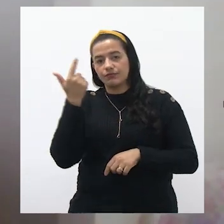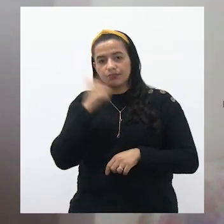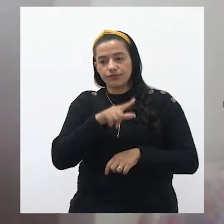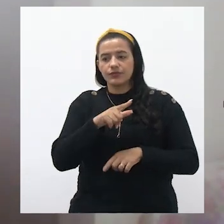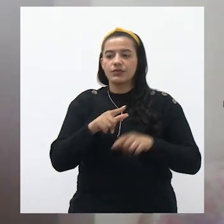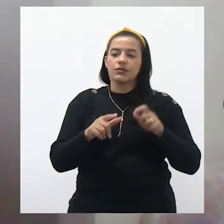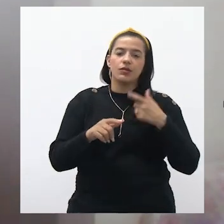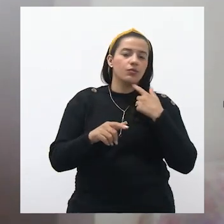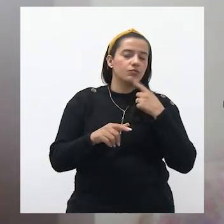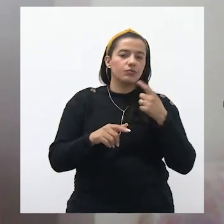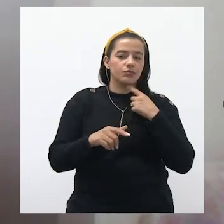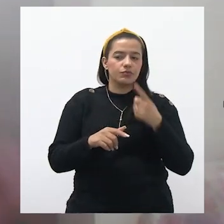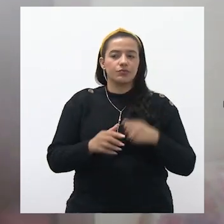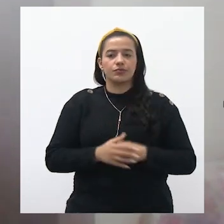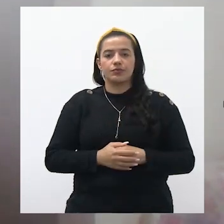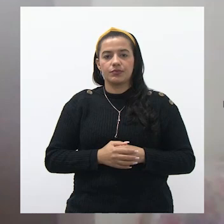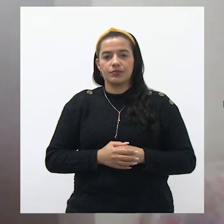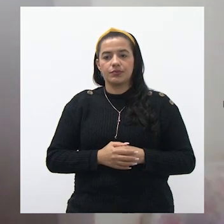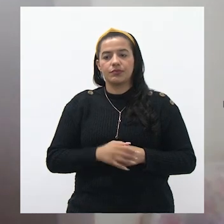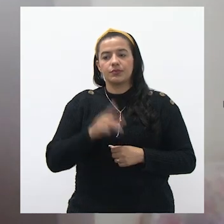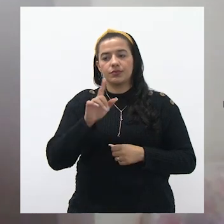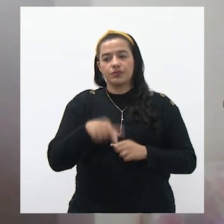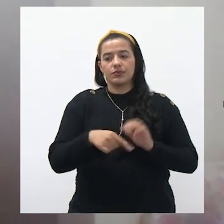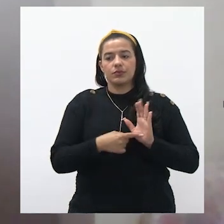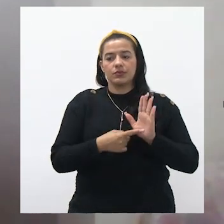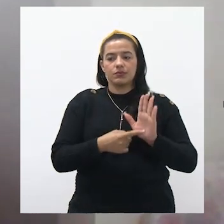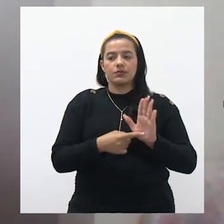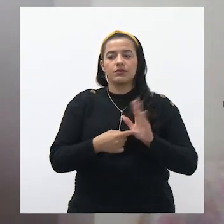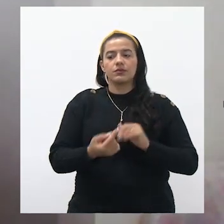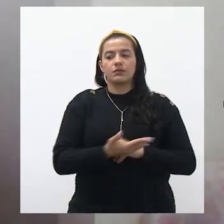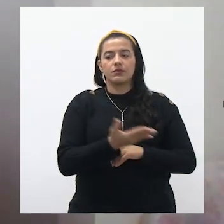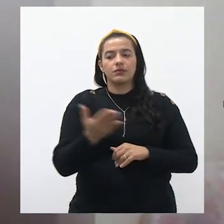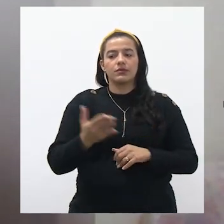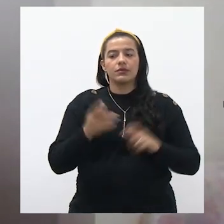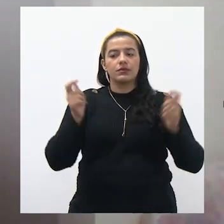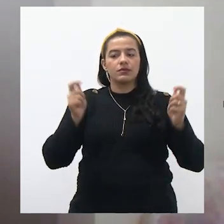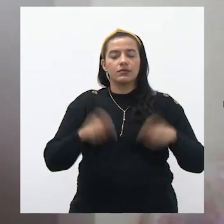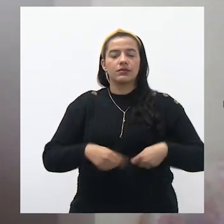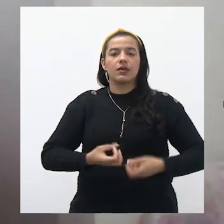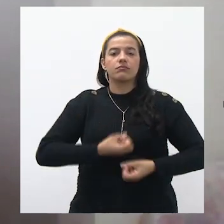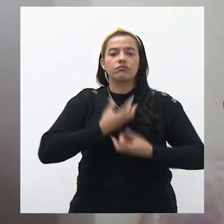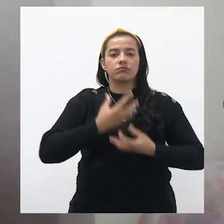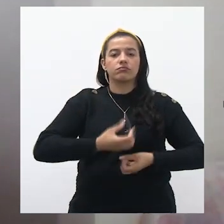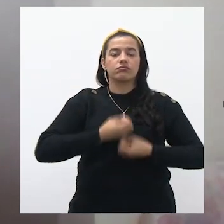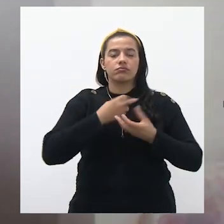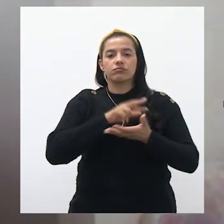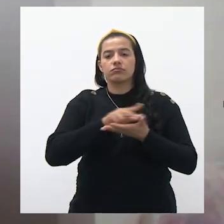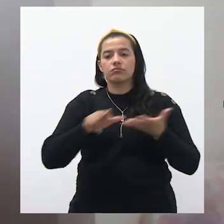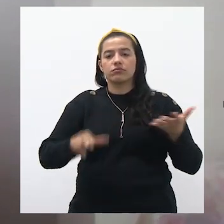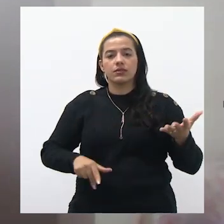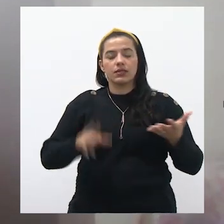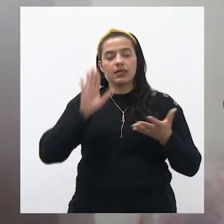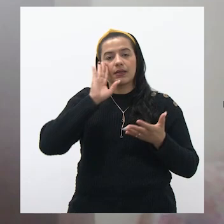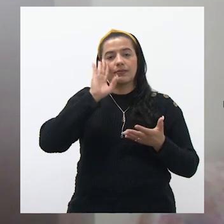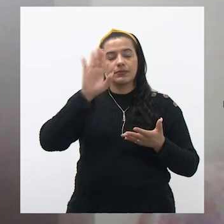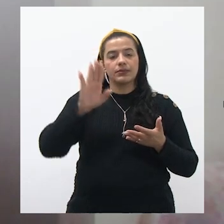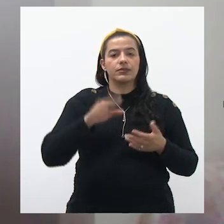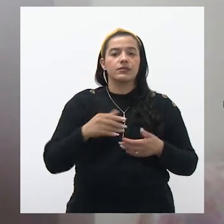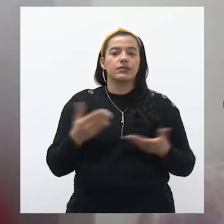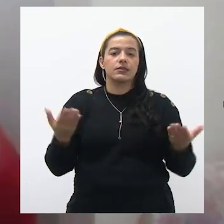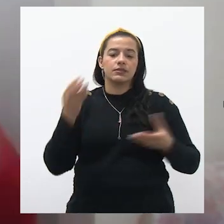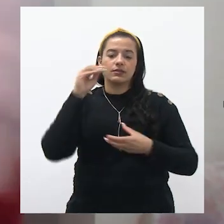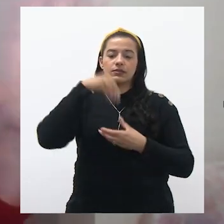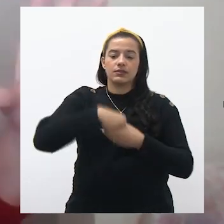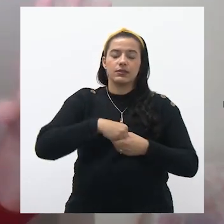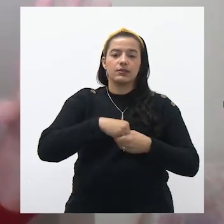assim. Então, eu queria destacar para vocês quais as competências socioemocionais que são priorizadas dentro